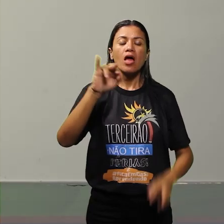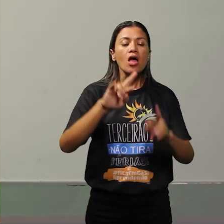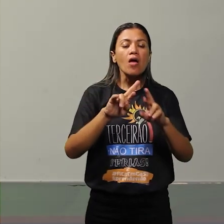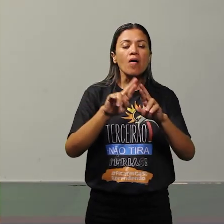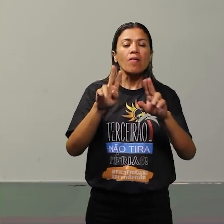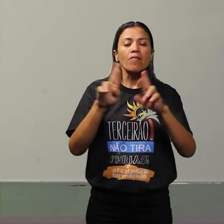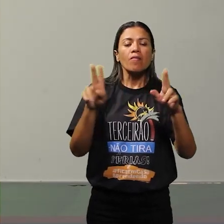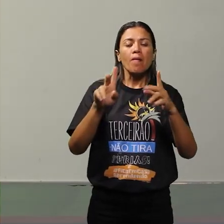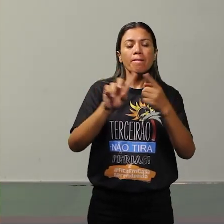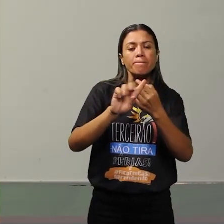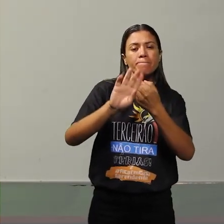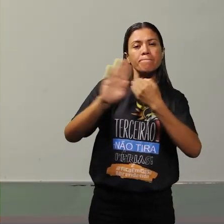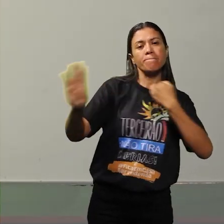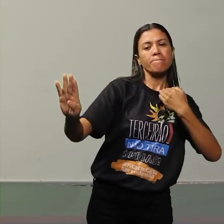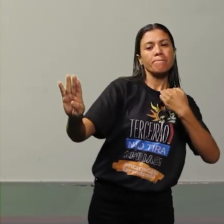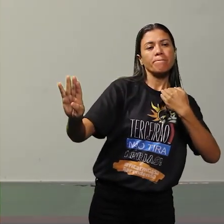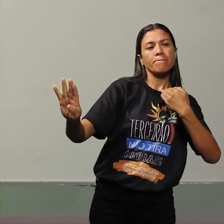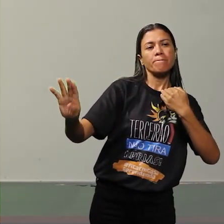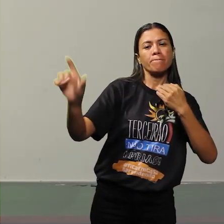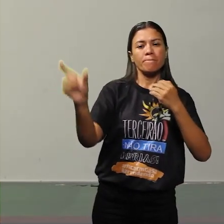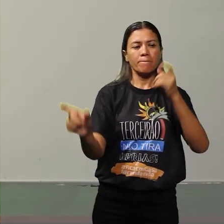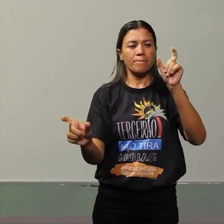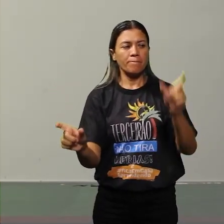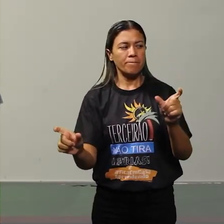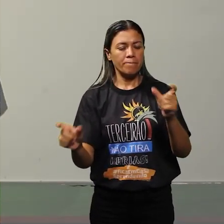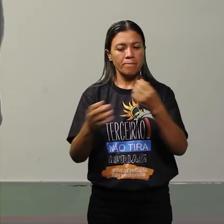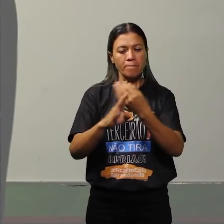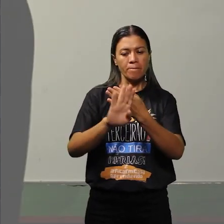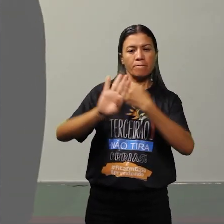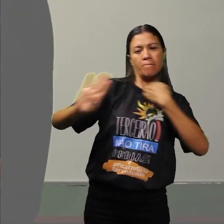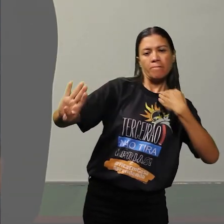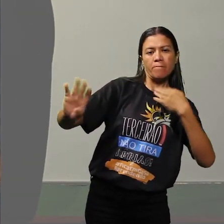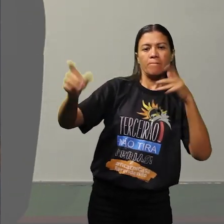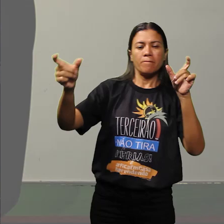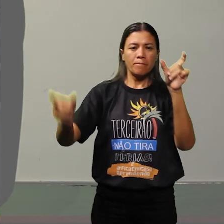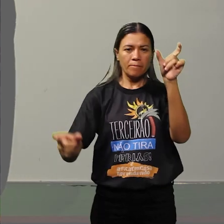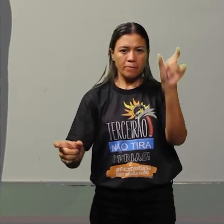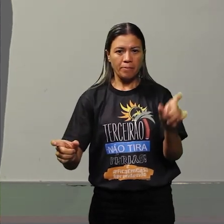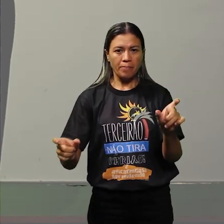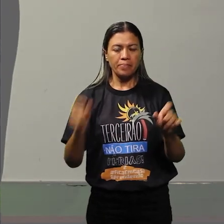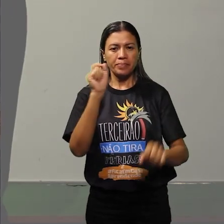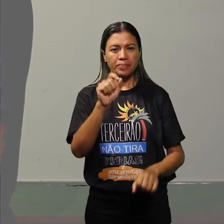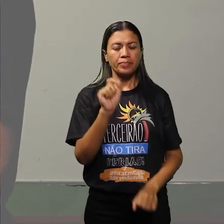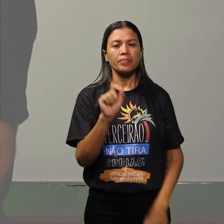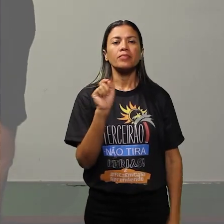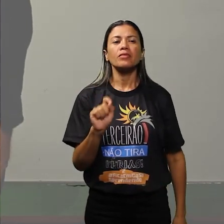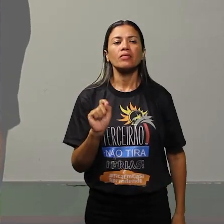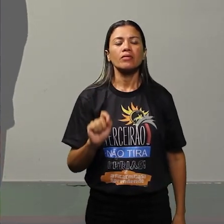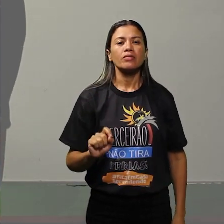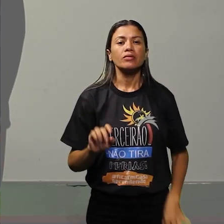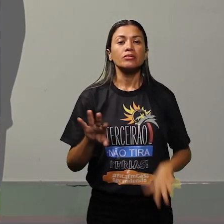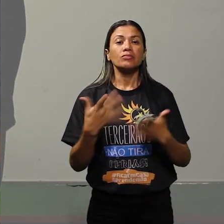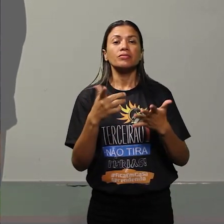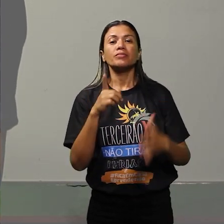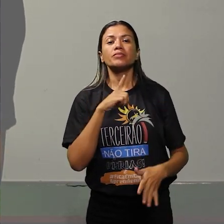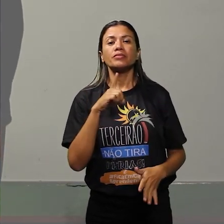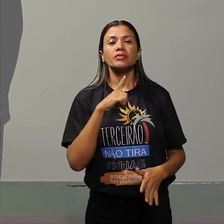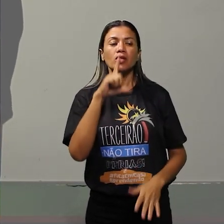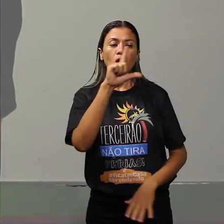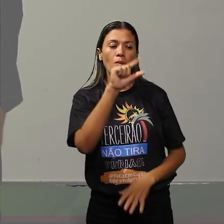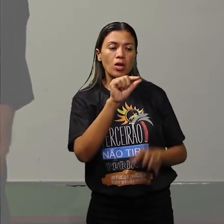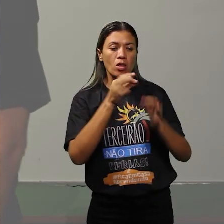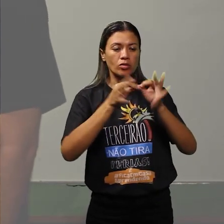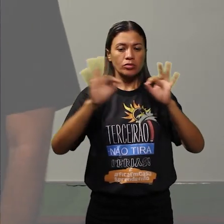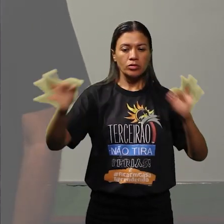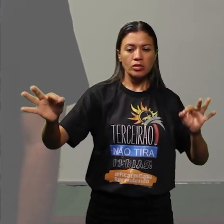Inversamente proporcionais. Beleza? Eles vão ser inversamente proporcionais. Então, quando você tem menor